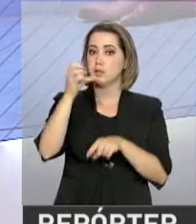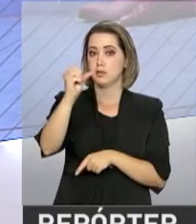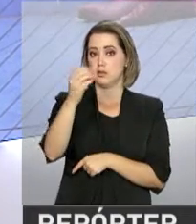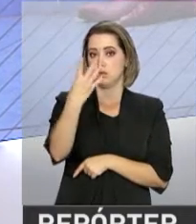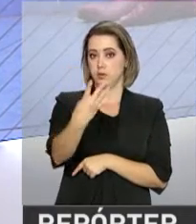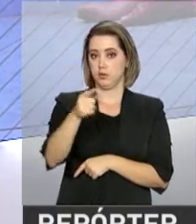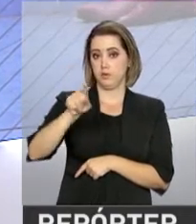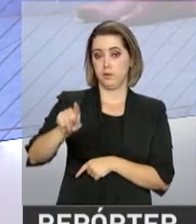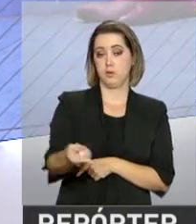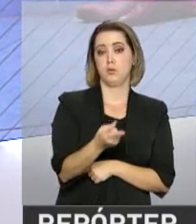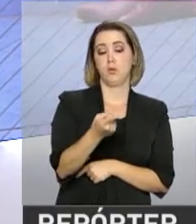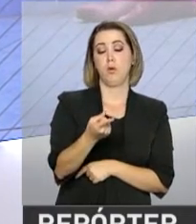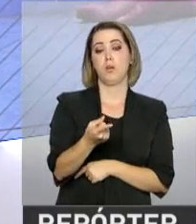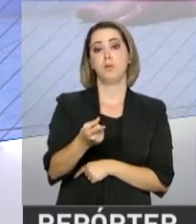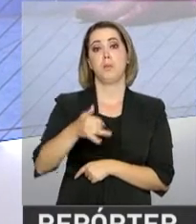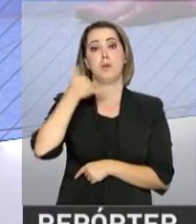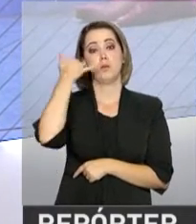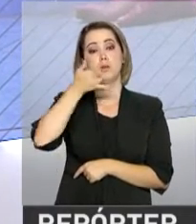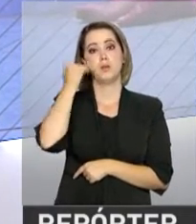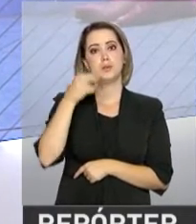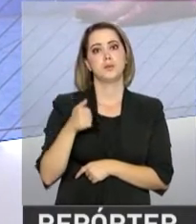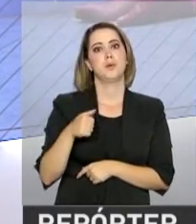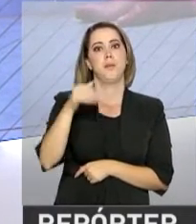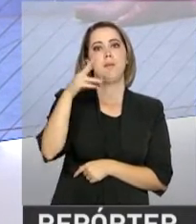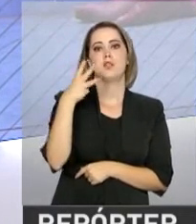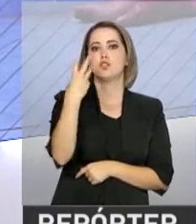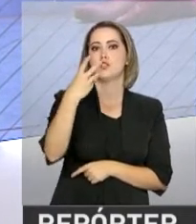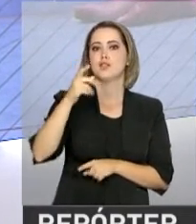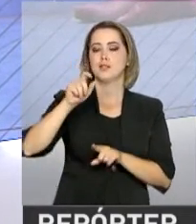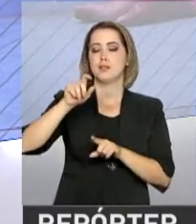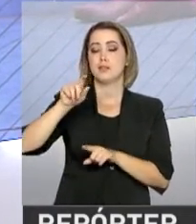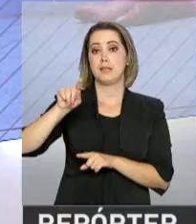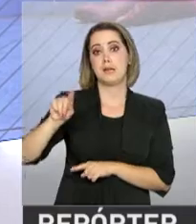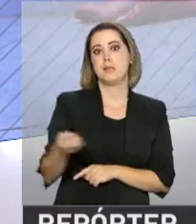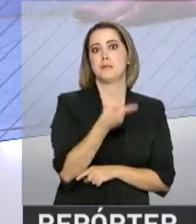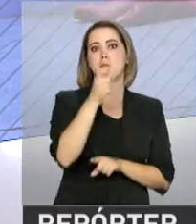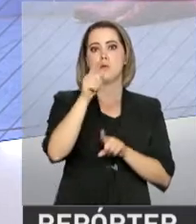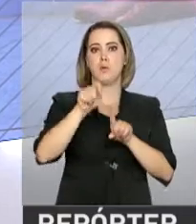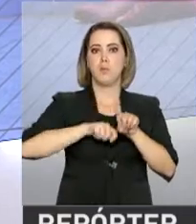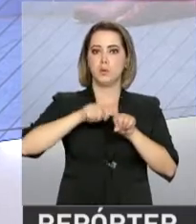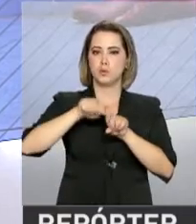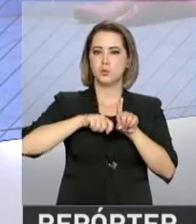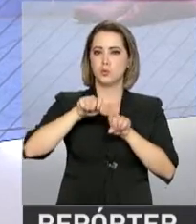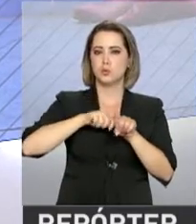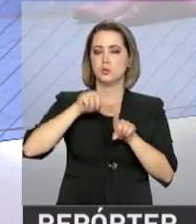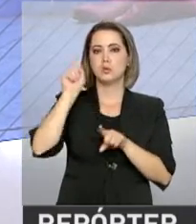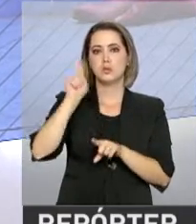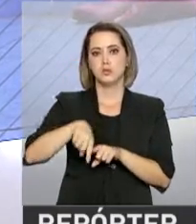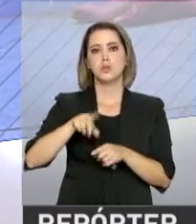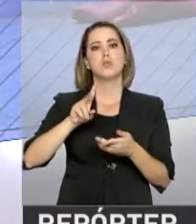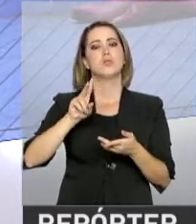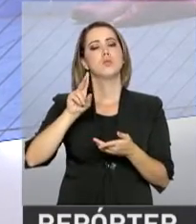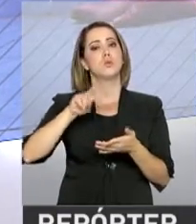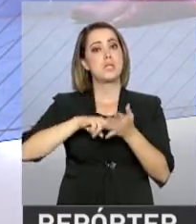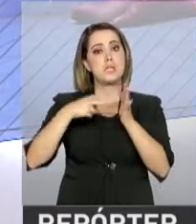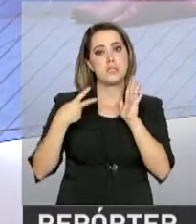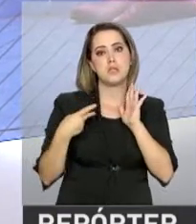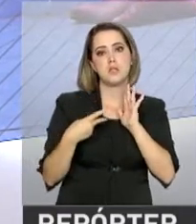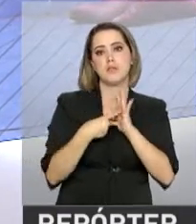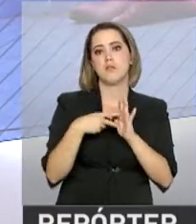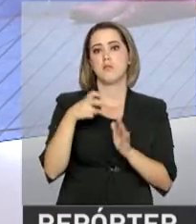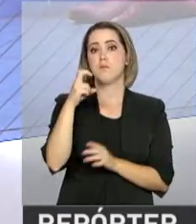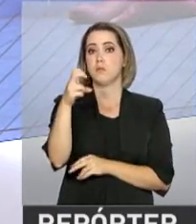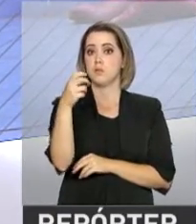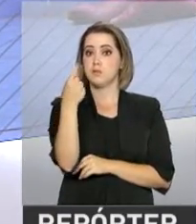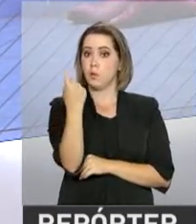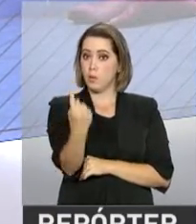94 mil chamadas e mais de 3 mil por dia. Isso é, a procura foi 51%